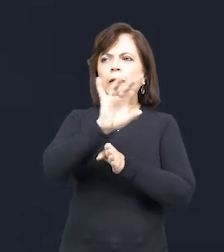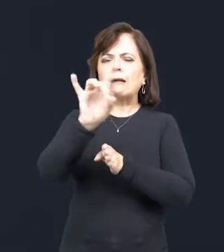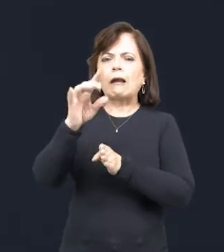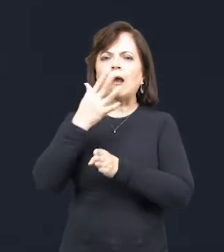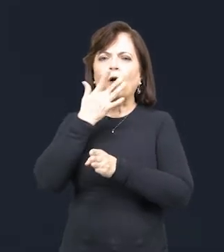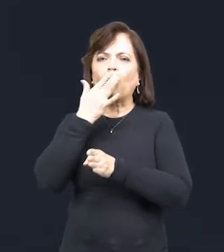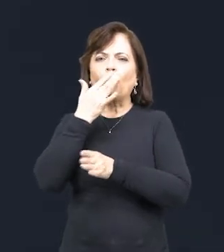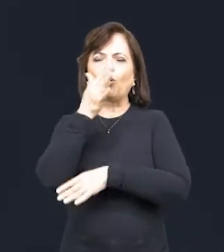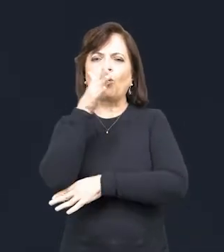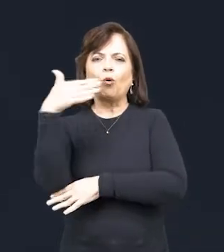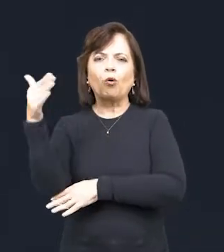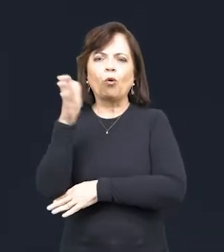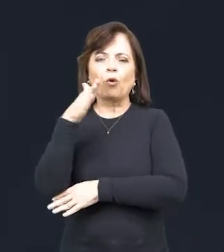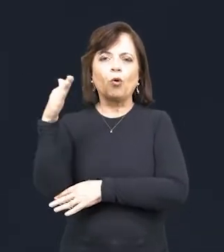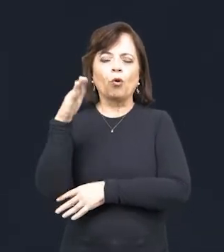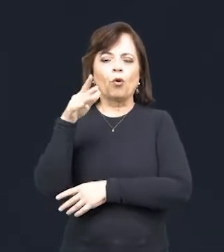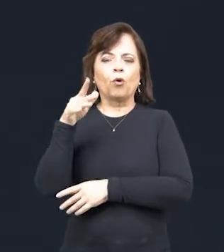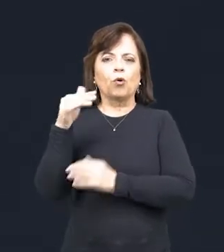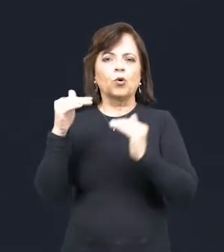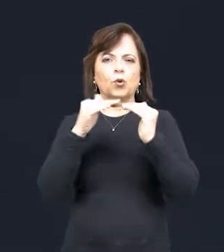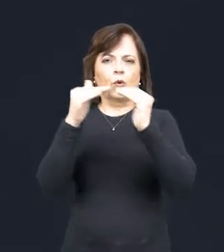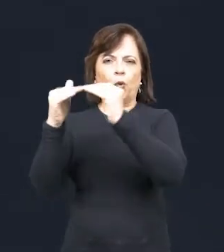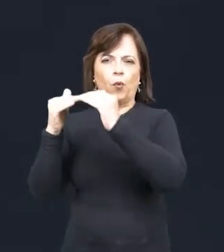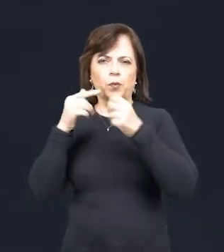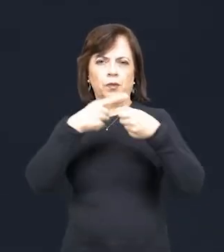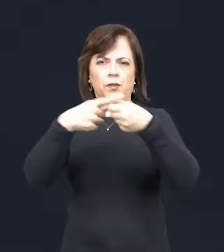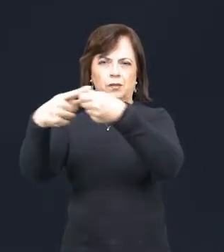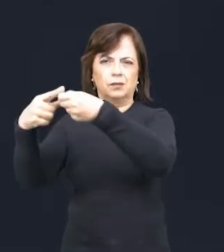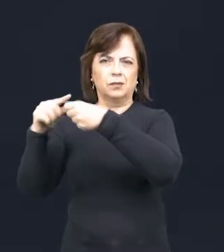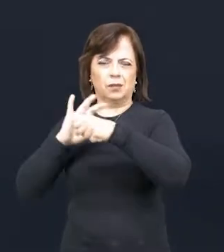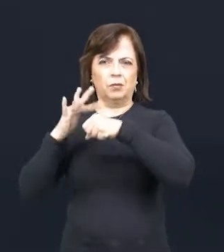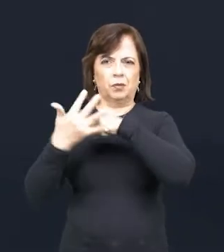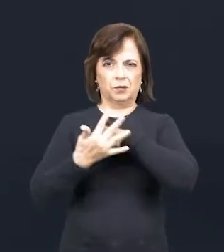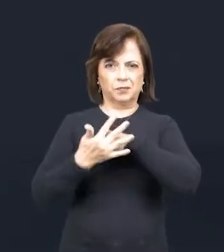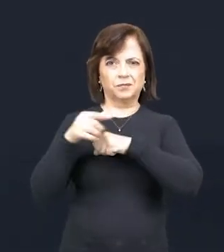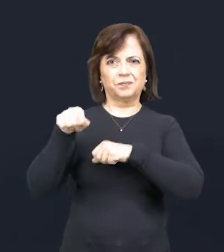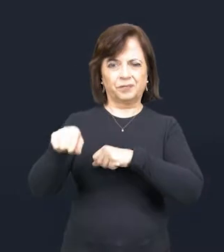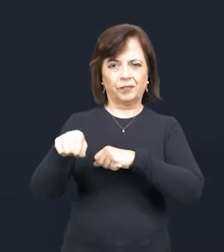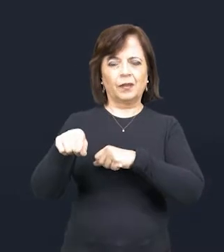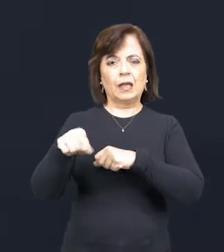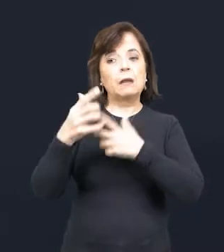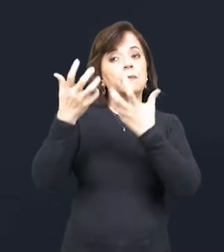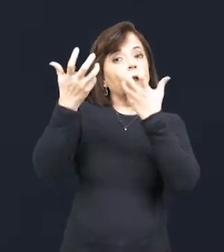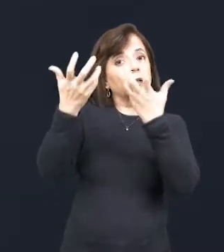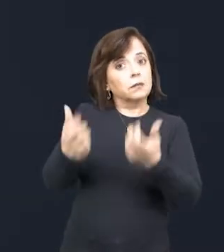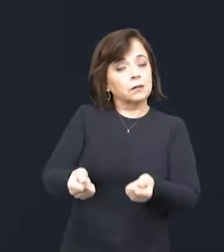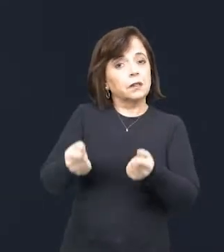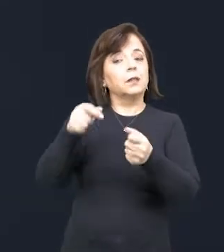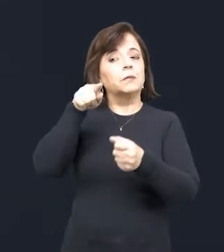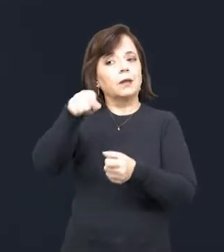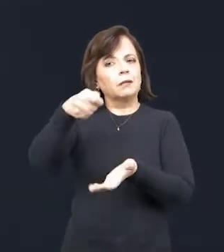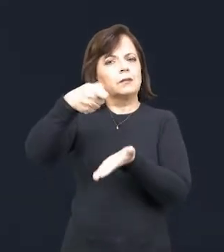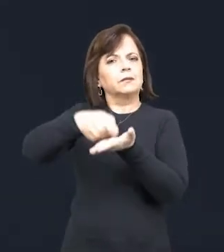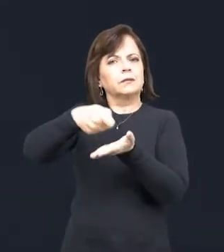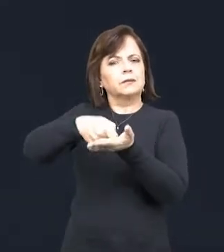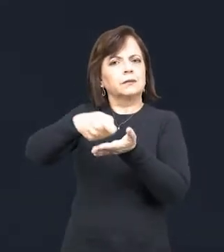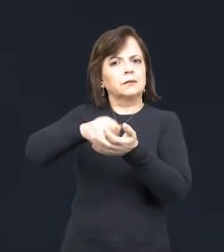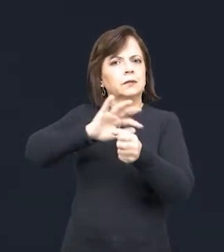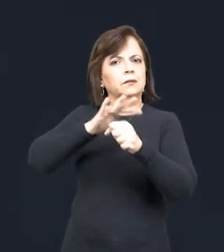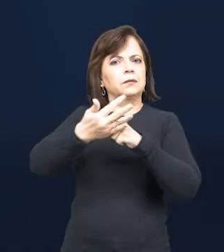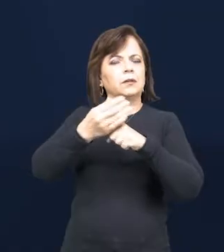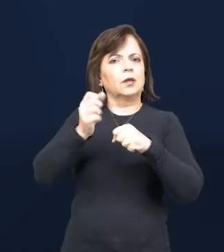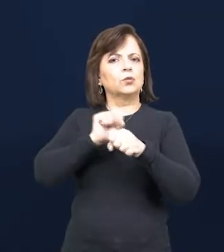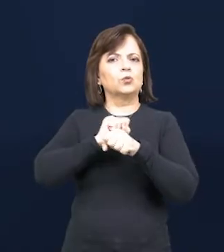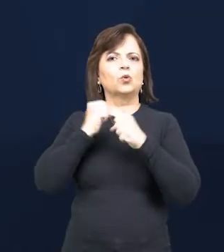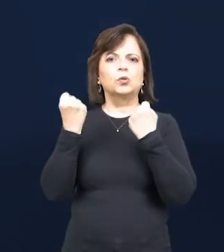ou seja, de acordo com o cenário epidemiológico do município, se orienta a adoção de determinado regime de